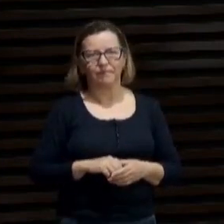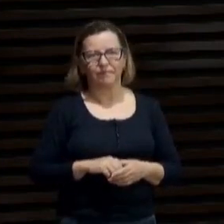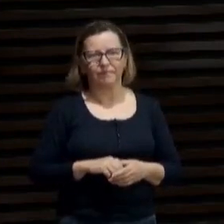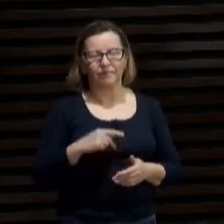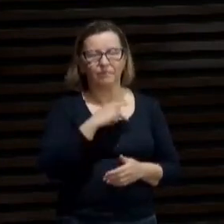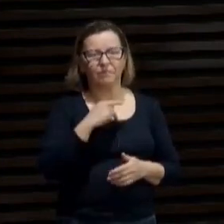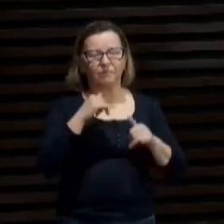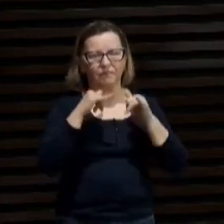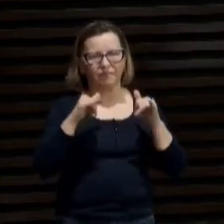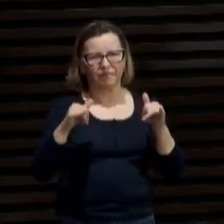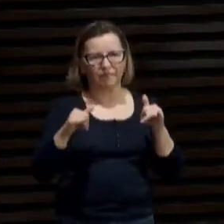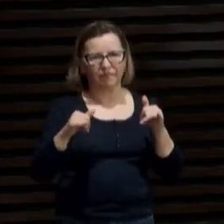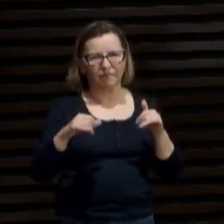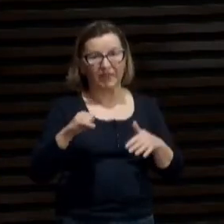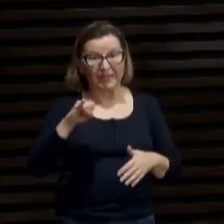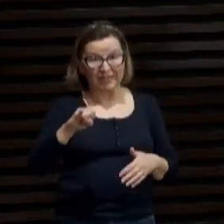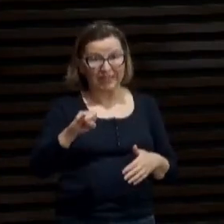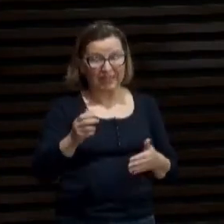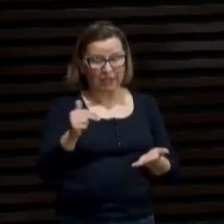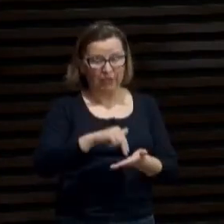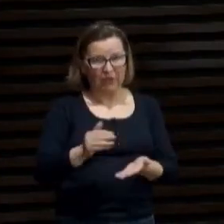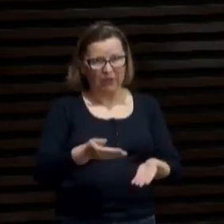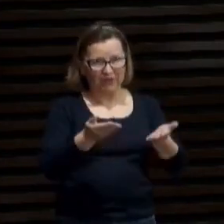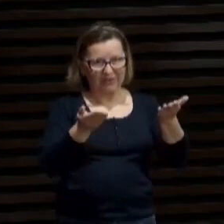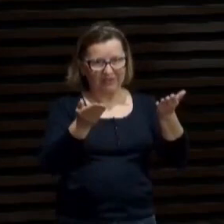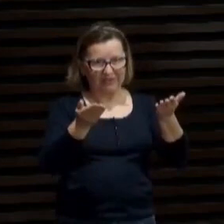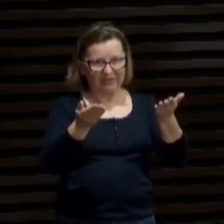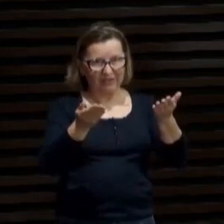Paulo diz assim: se fostes ressuscitados juntamente com Cristo,